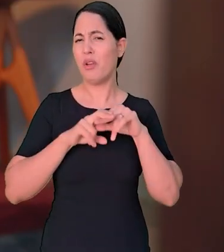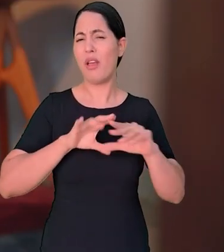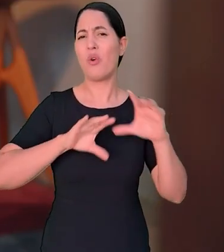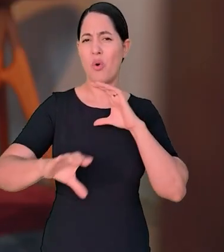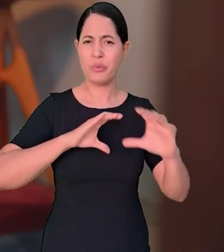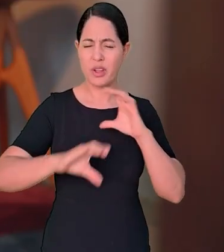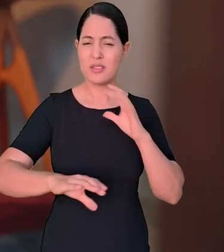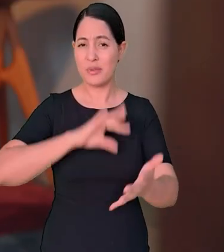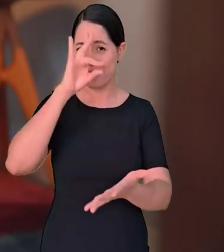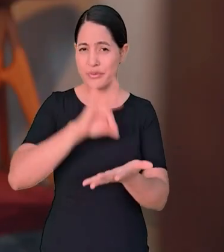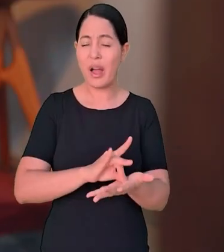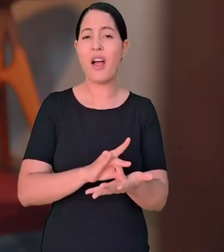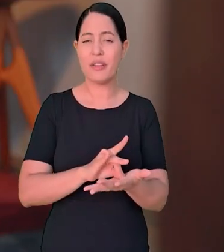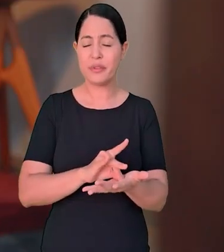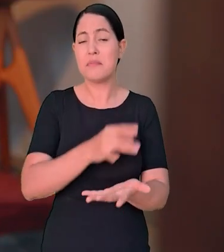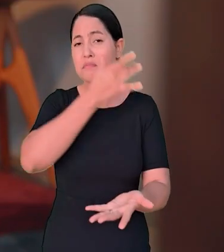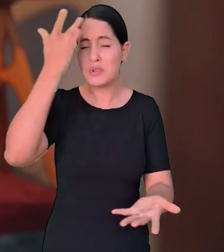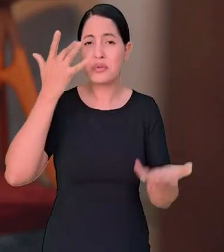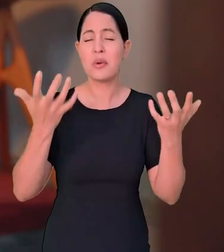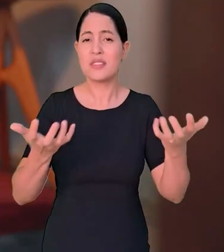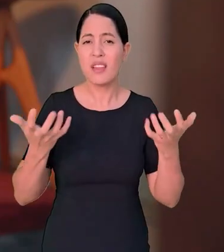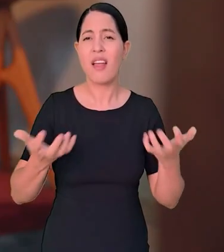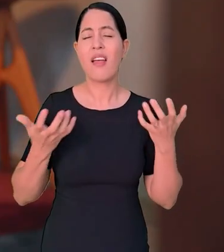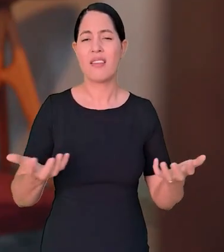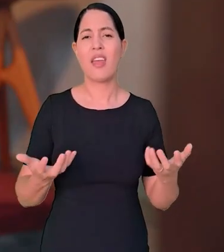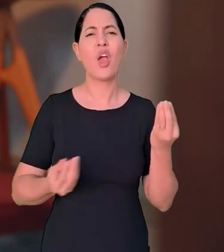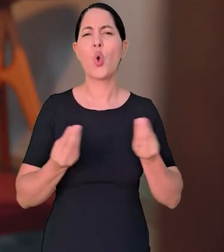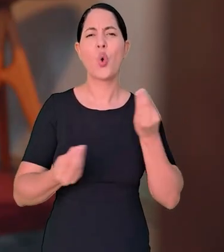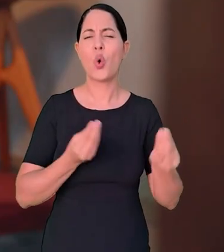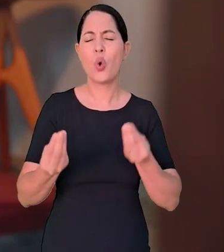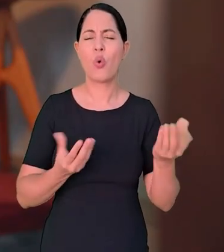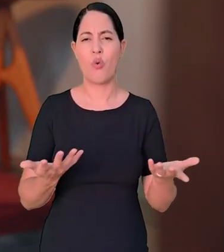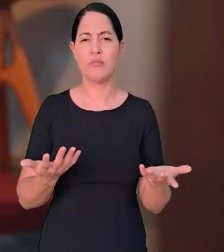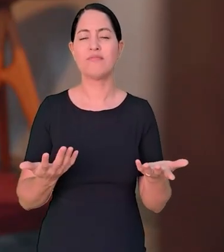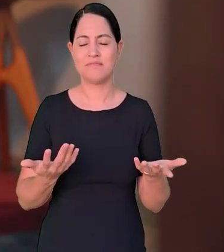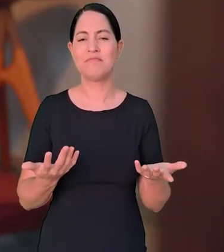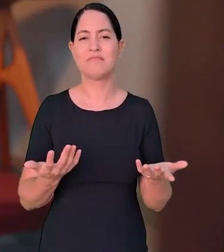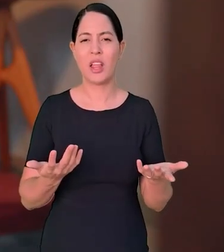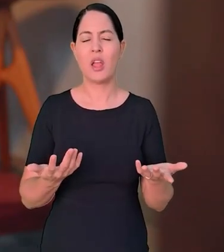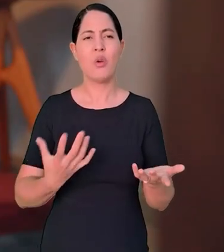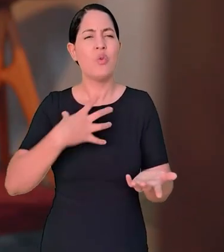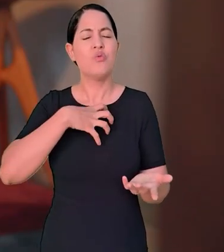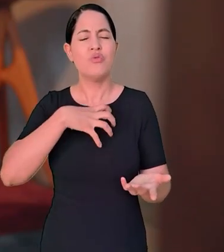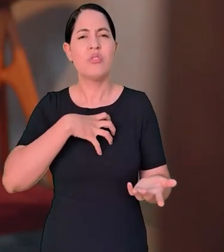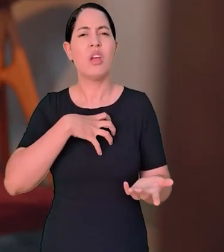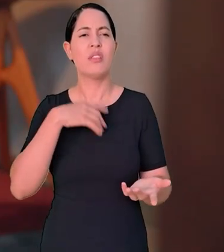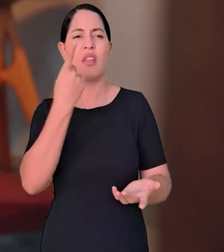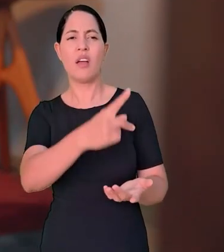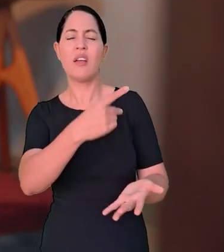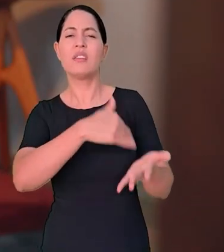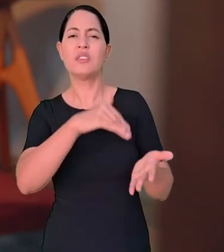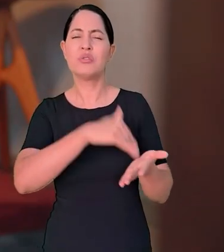de comunicação leve as pessoas que querem ser atingidas pelo escritório a forma de atuação daquele escritório